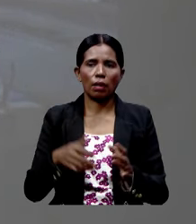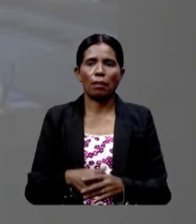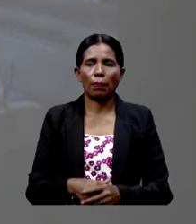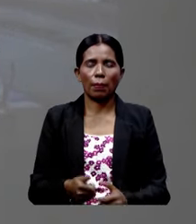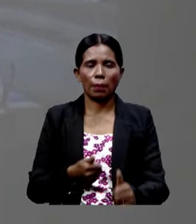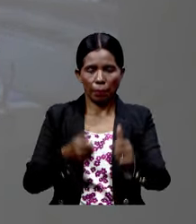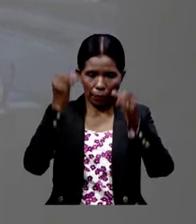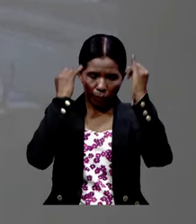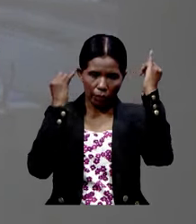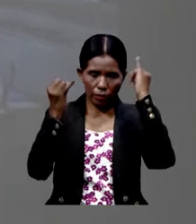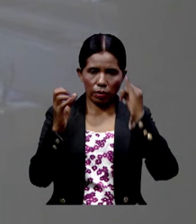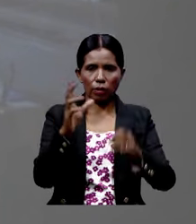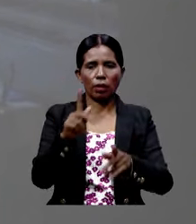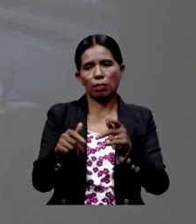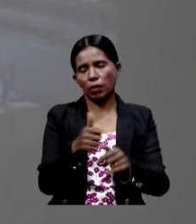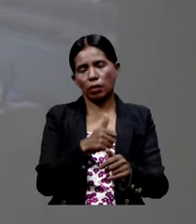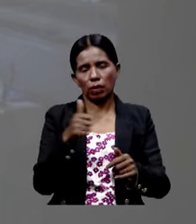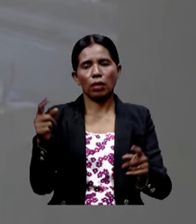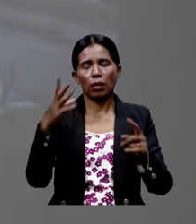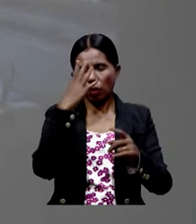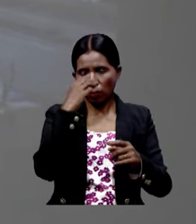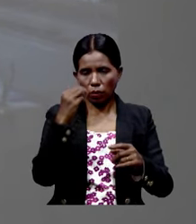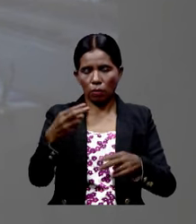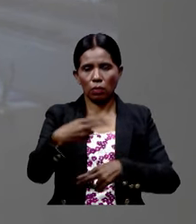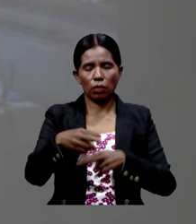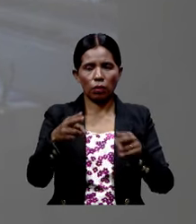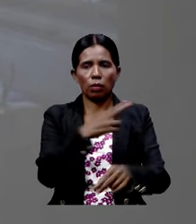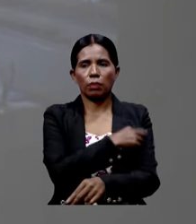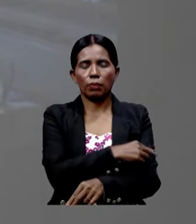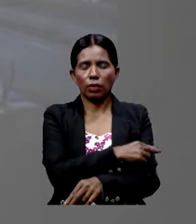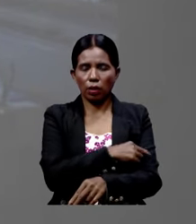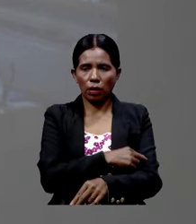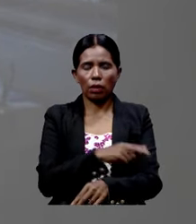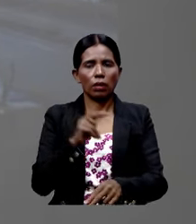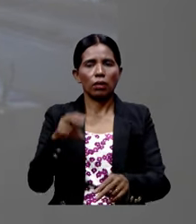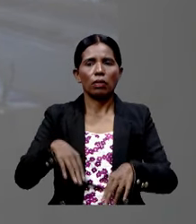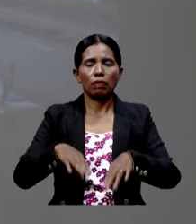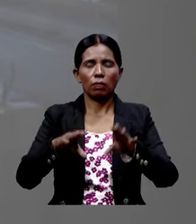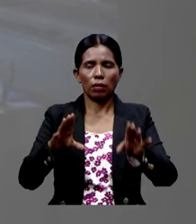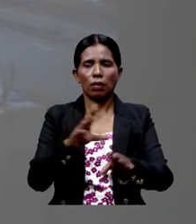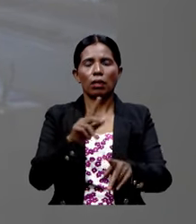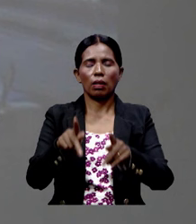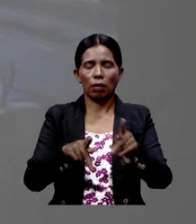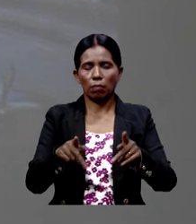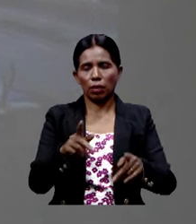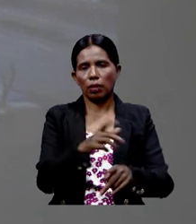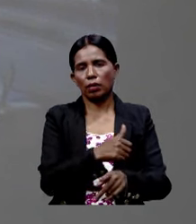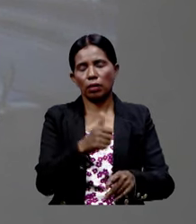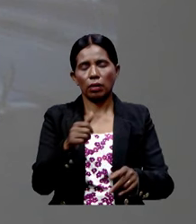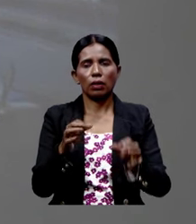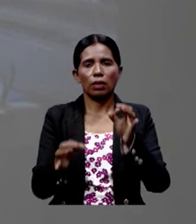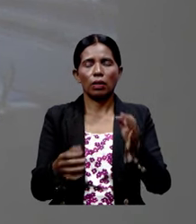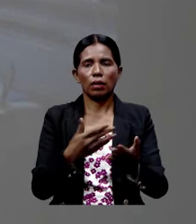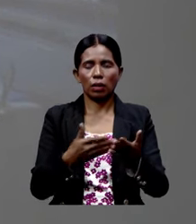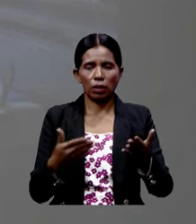Tuir informação tripulante balon nebe toba iha quarto hospital nian mos, fa un quarto refere ba passageiros, mas que